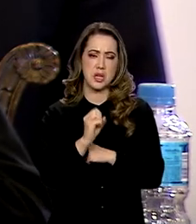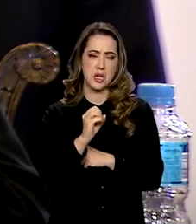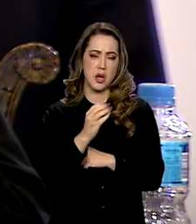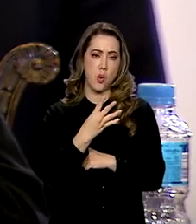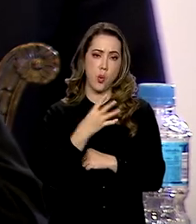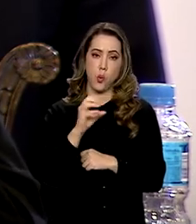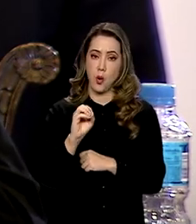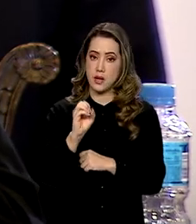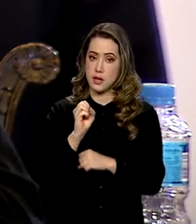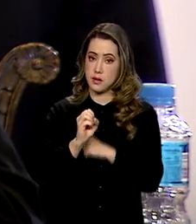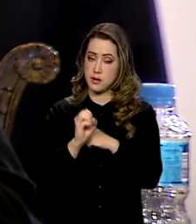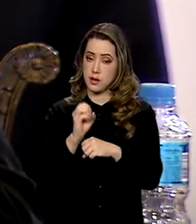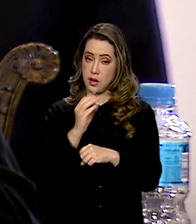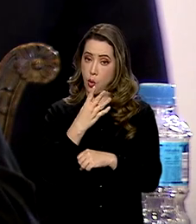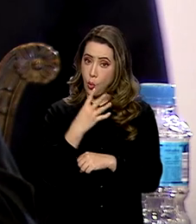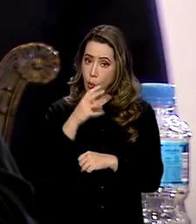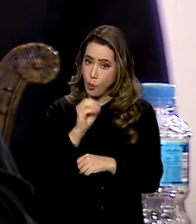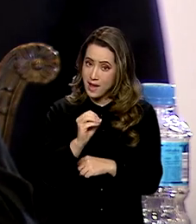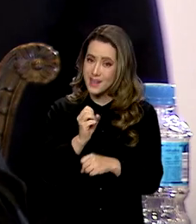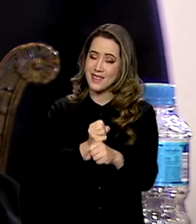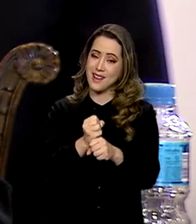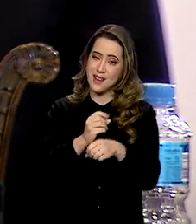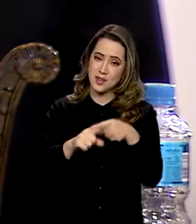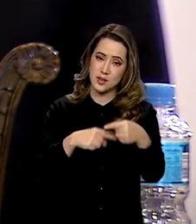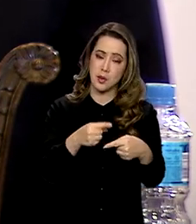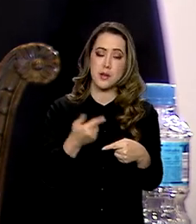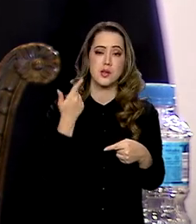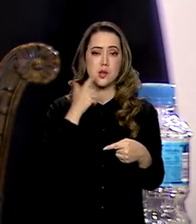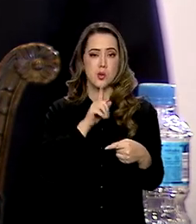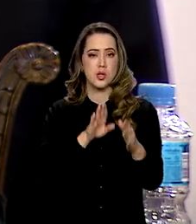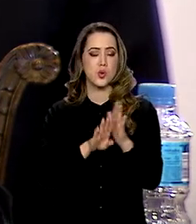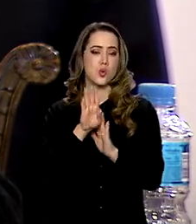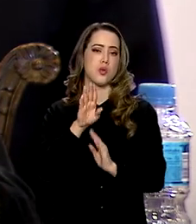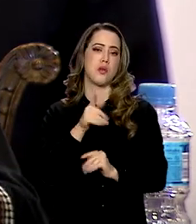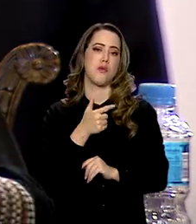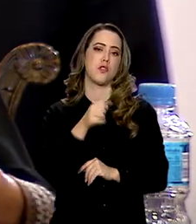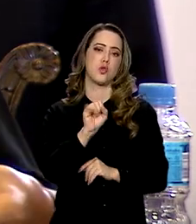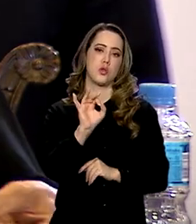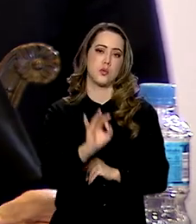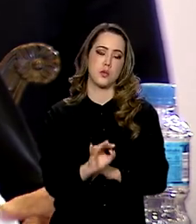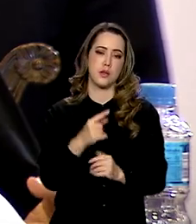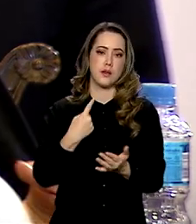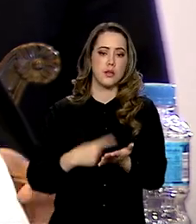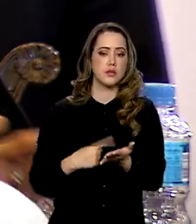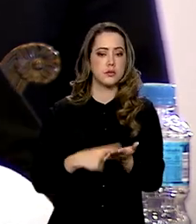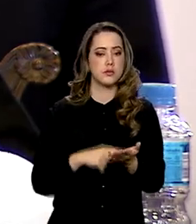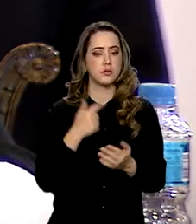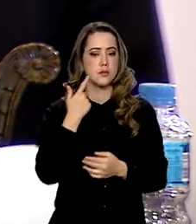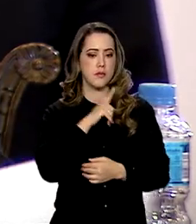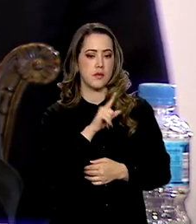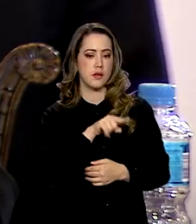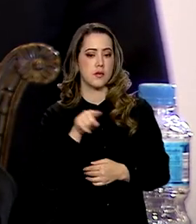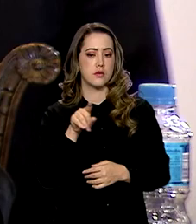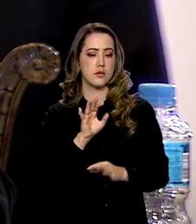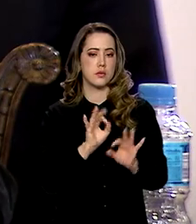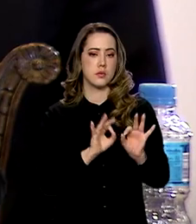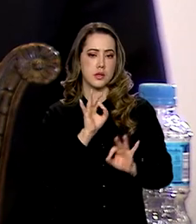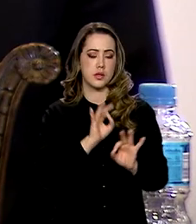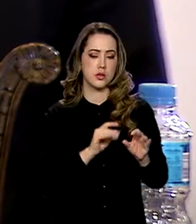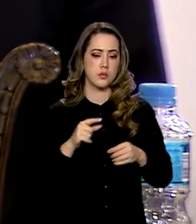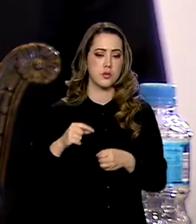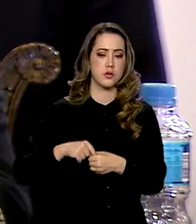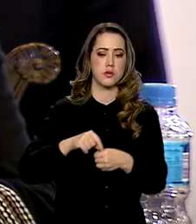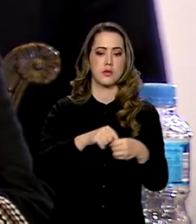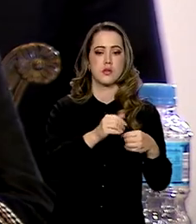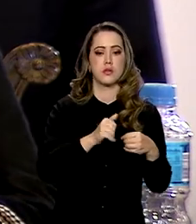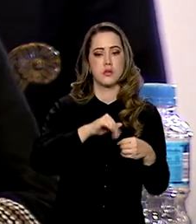subiram essa cobertura Florestal para cerca de 28% e tem um compromisso de fazer uma restauração de Floresta